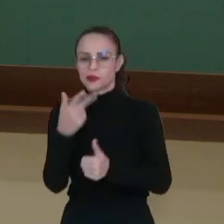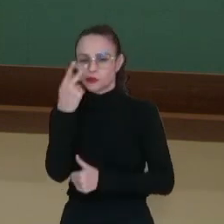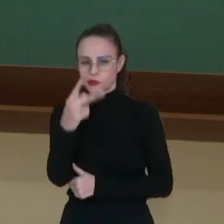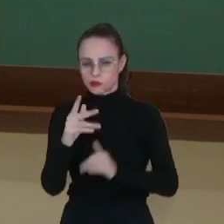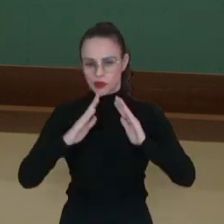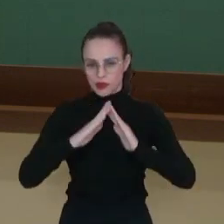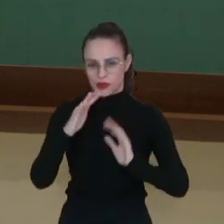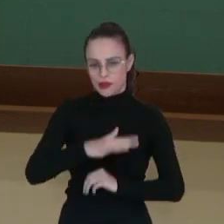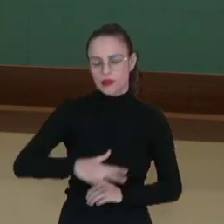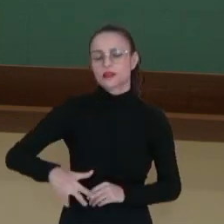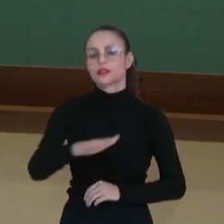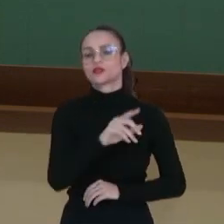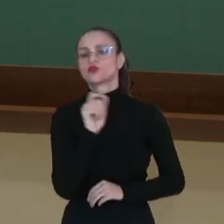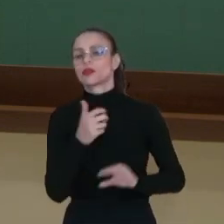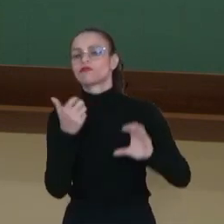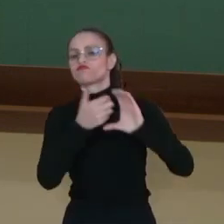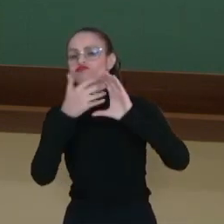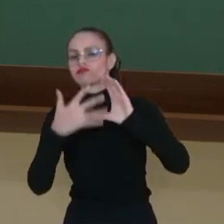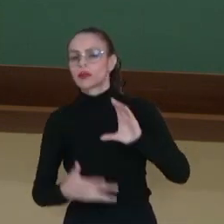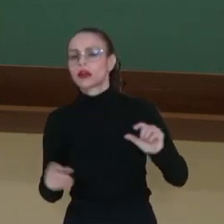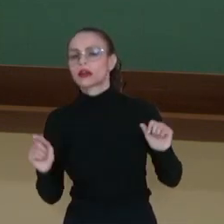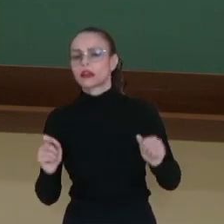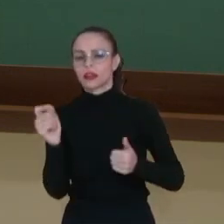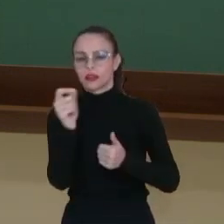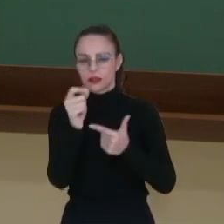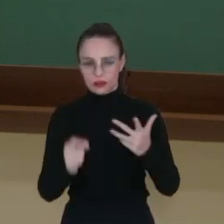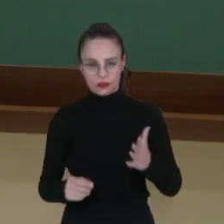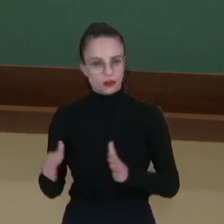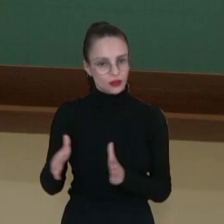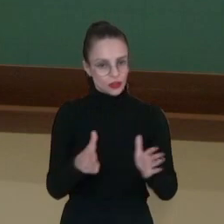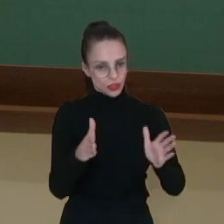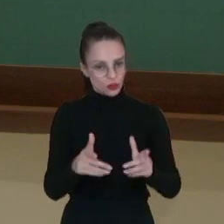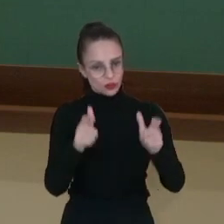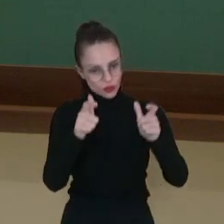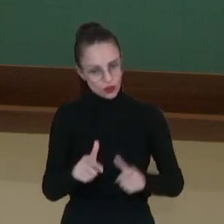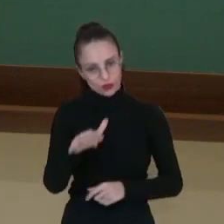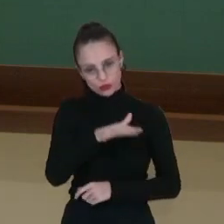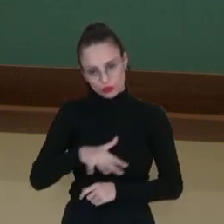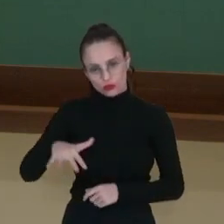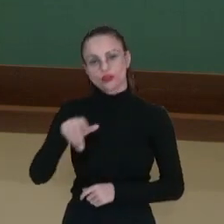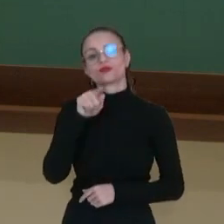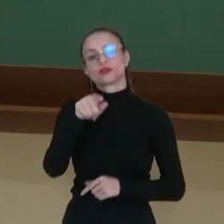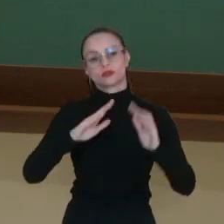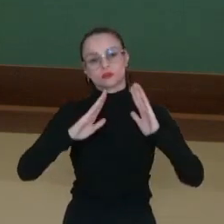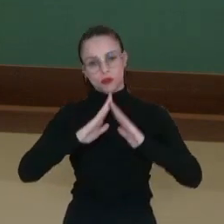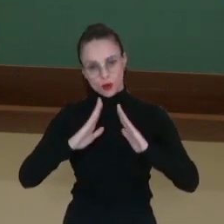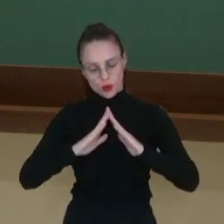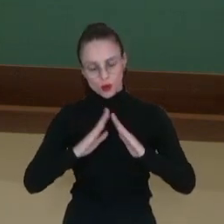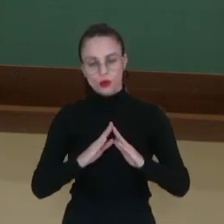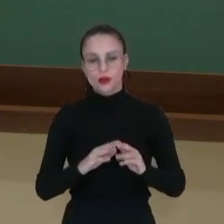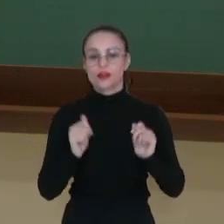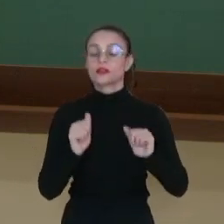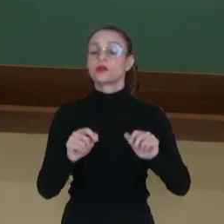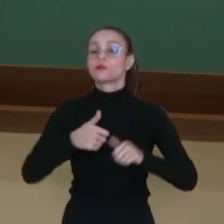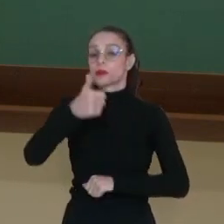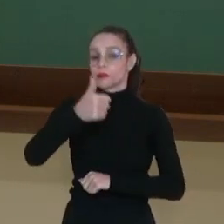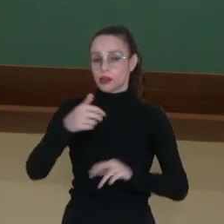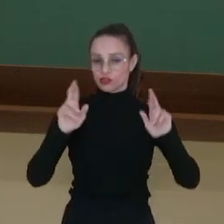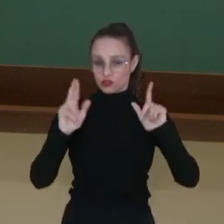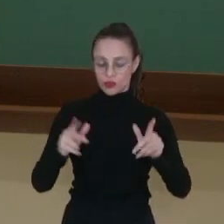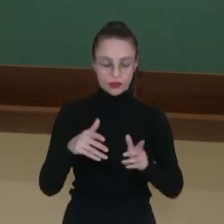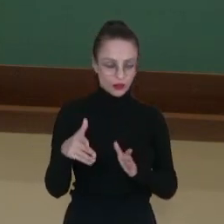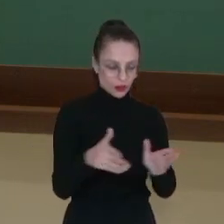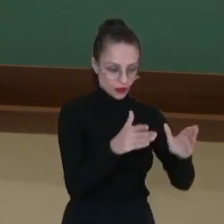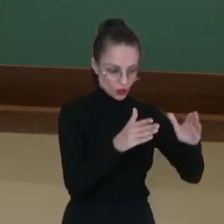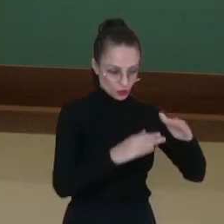resposta, identificando alguma característica dos rios da região onde você mora. Então, primeiro, estabelecendo essa diferença entre rios